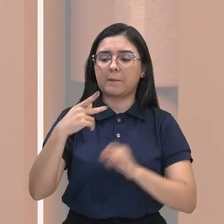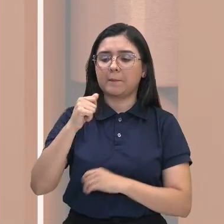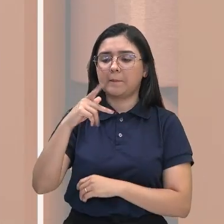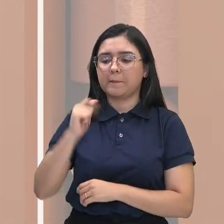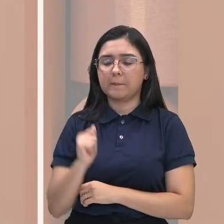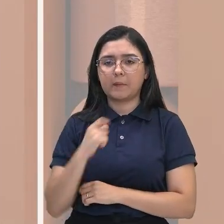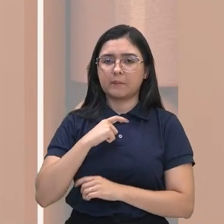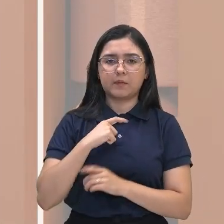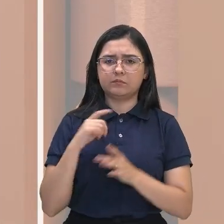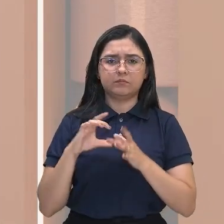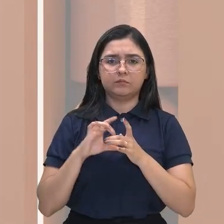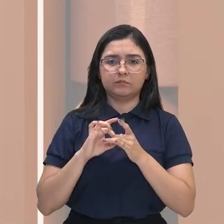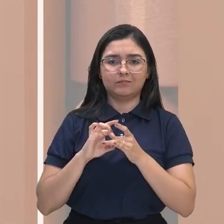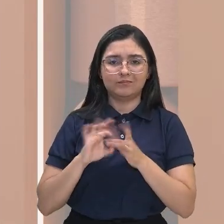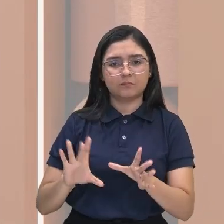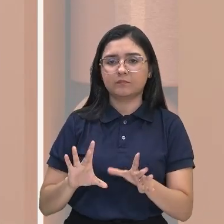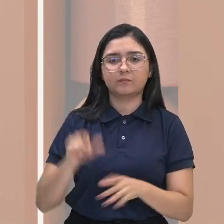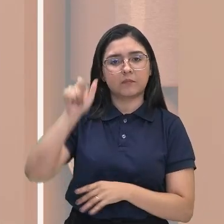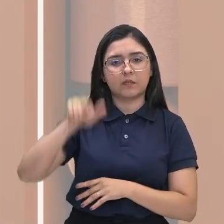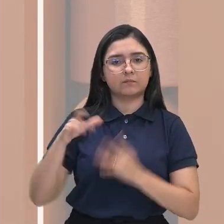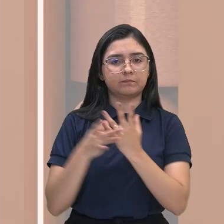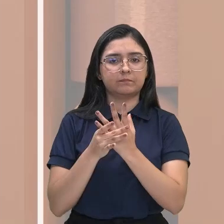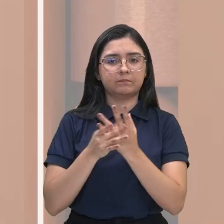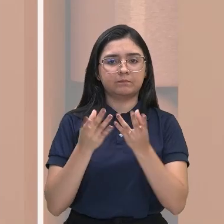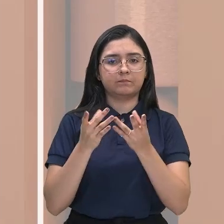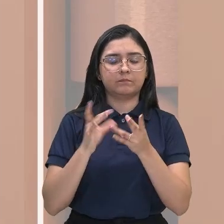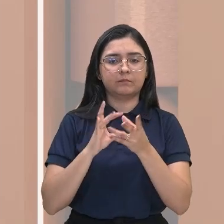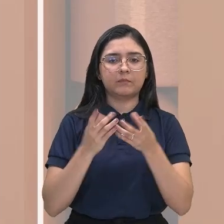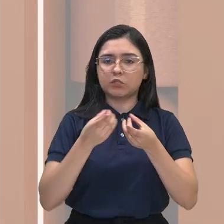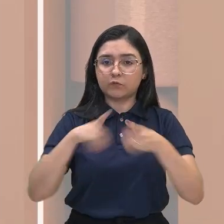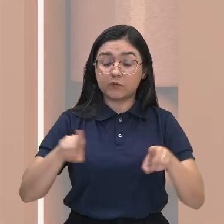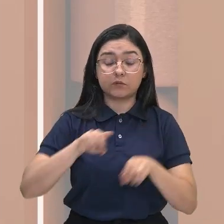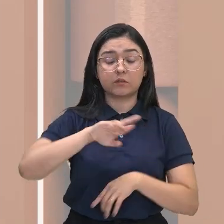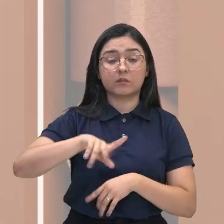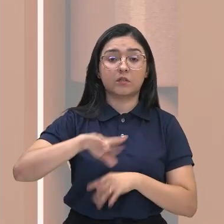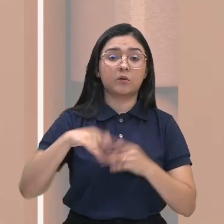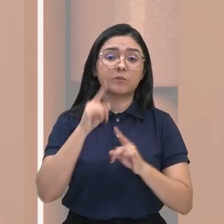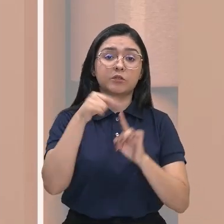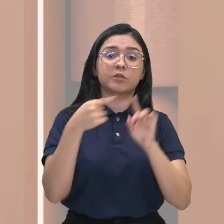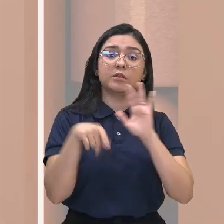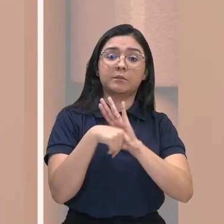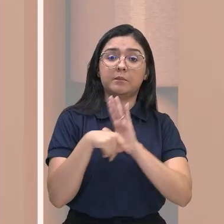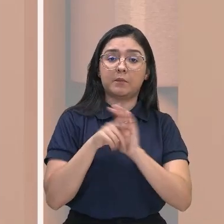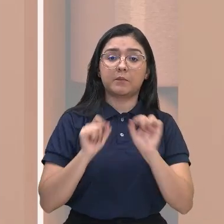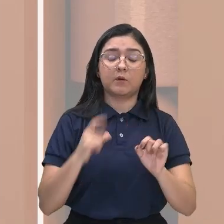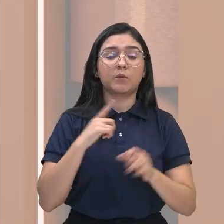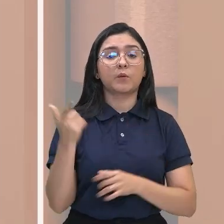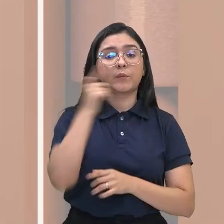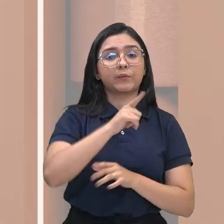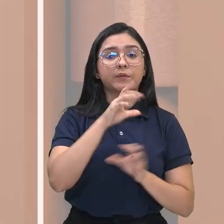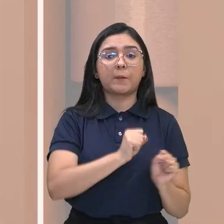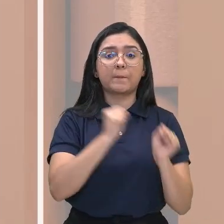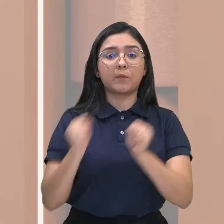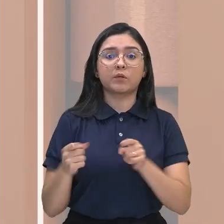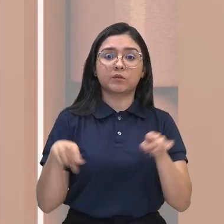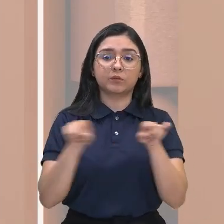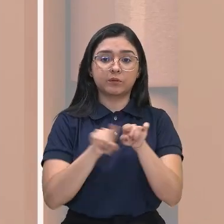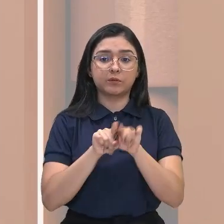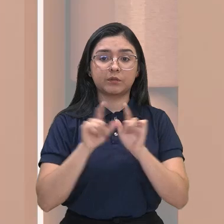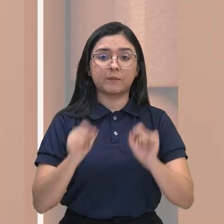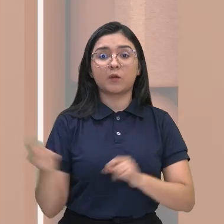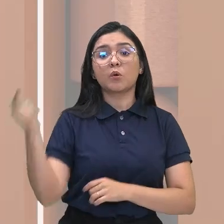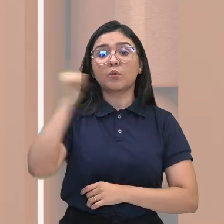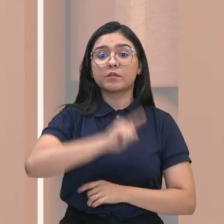a permissão para o divórcio do Henrique VIII, então ele, com a finalidade também de ganhar poder político e tirar